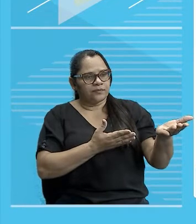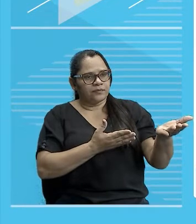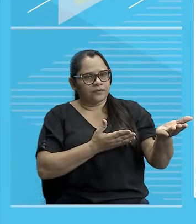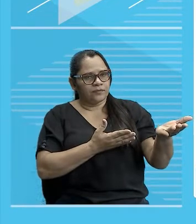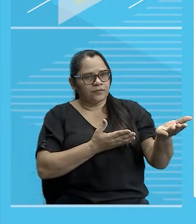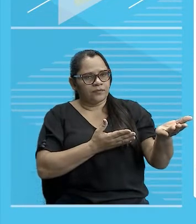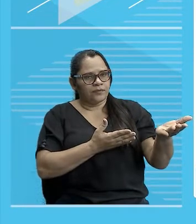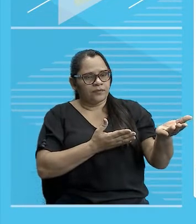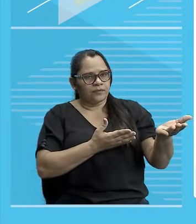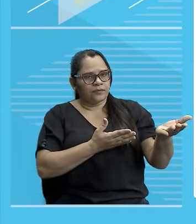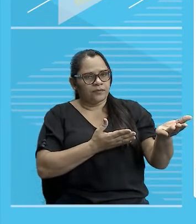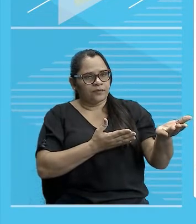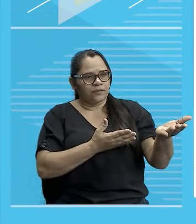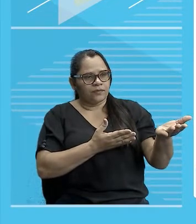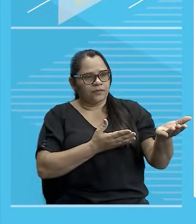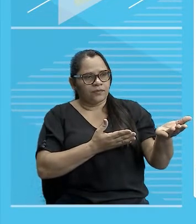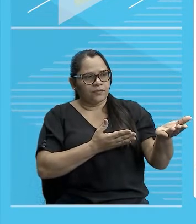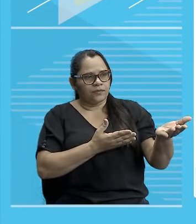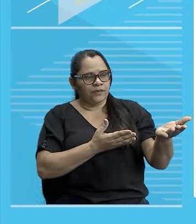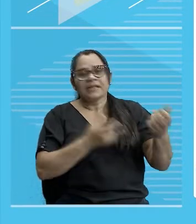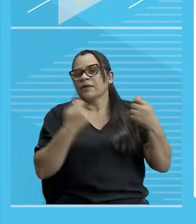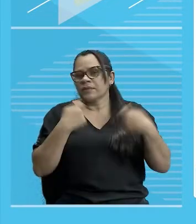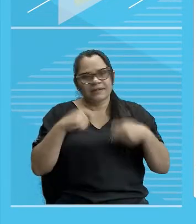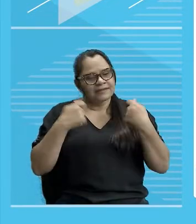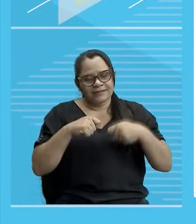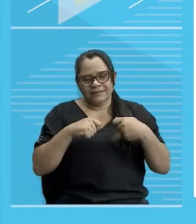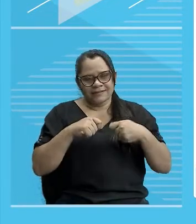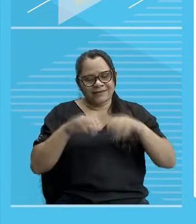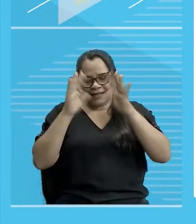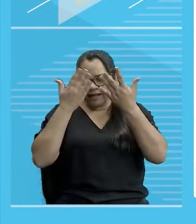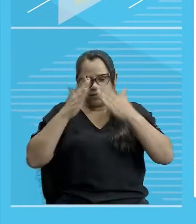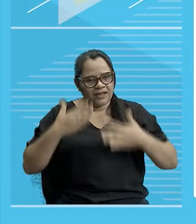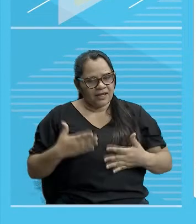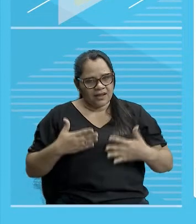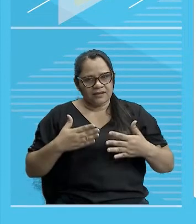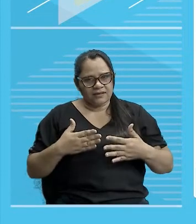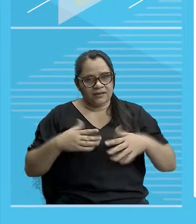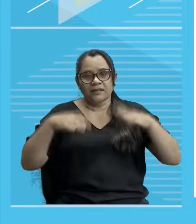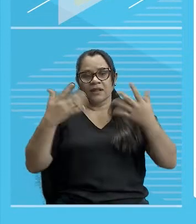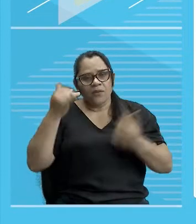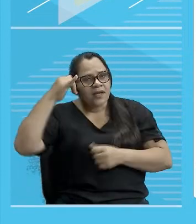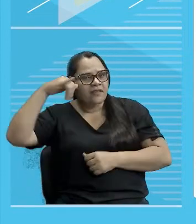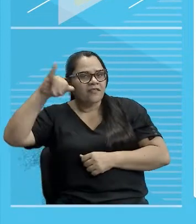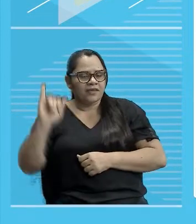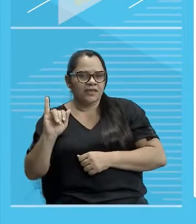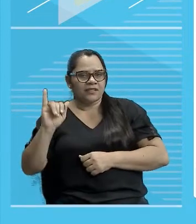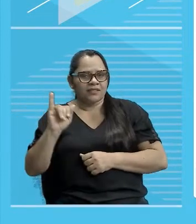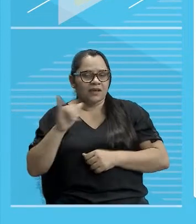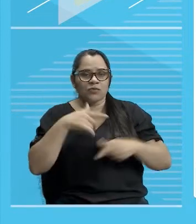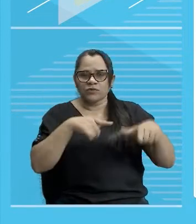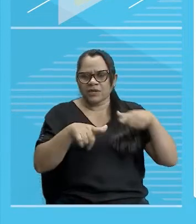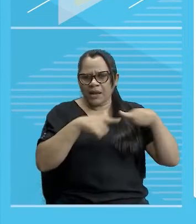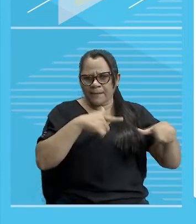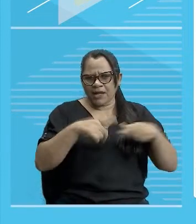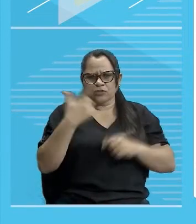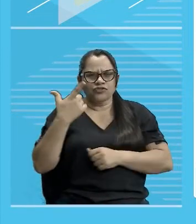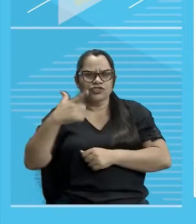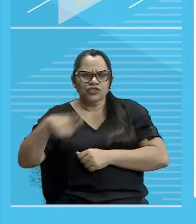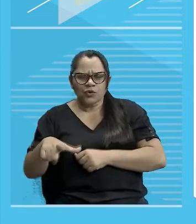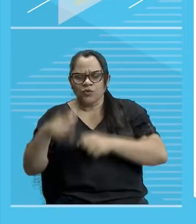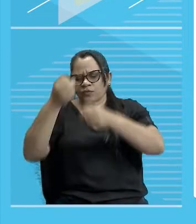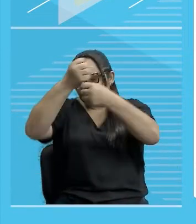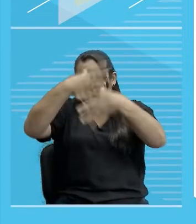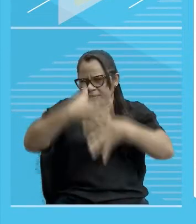dispensam a necessidade de verificação evito O Chamado retrabalho de ter que